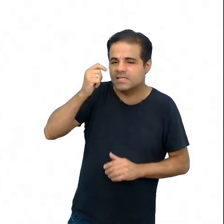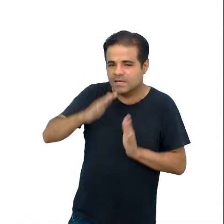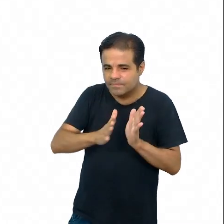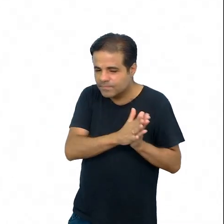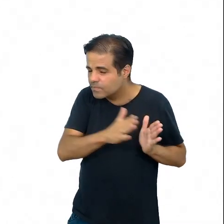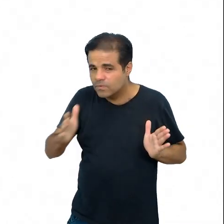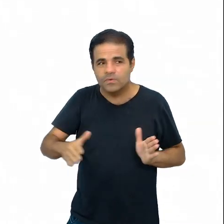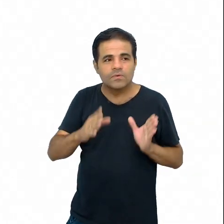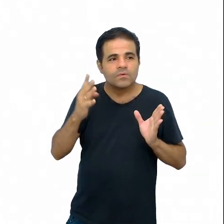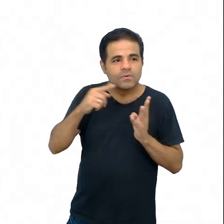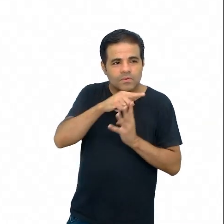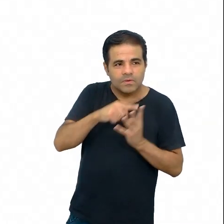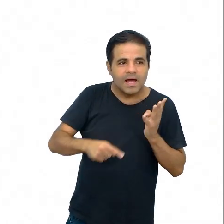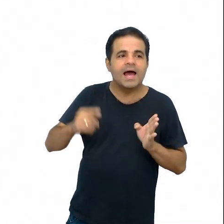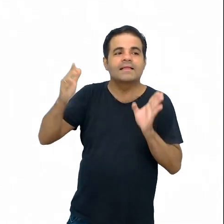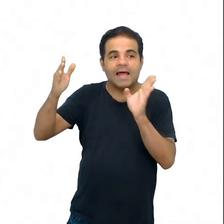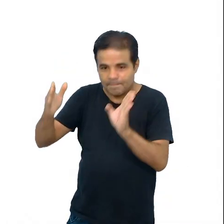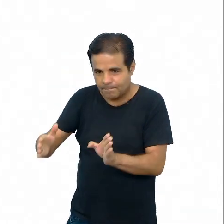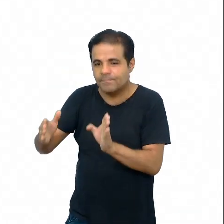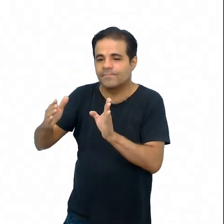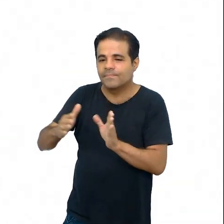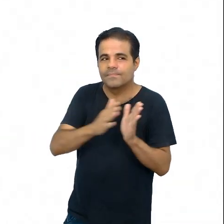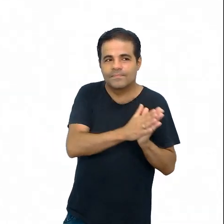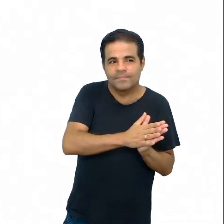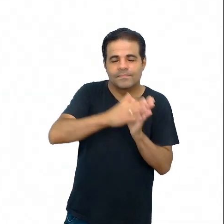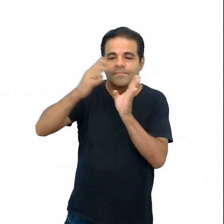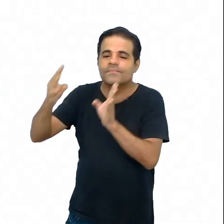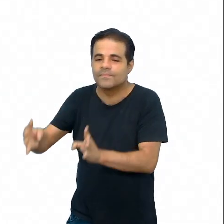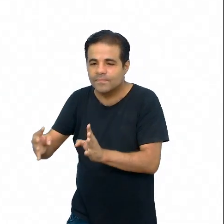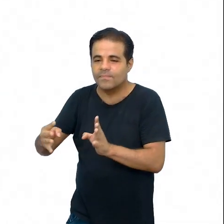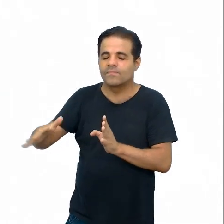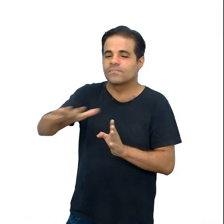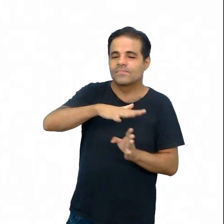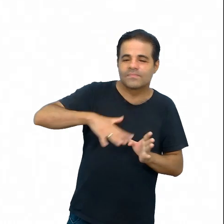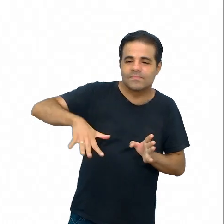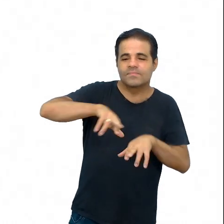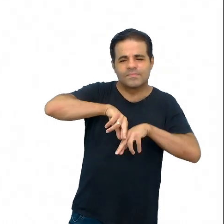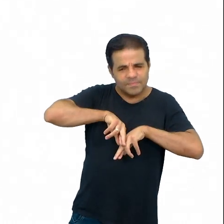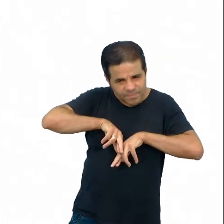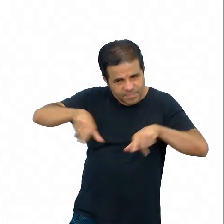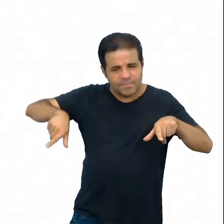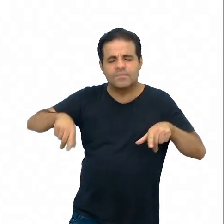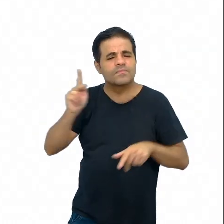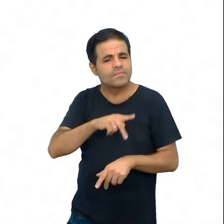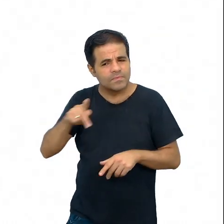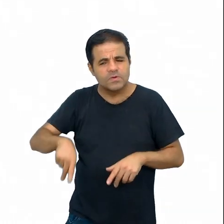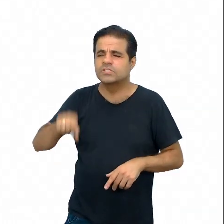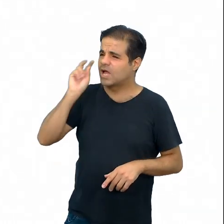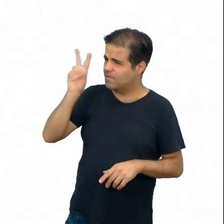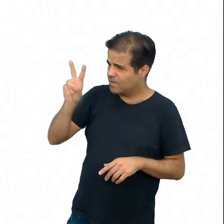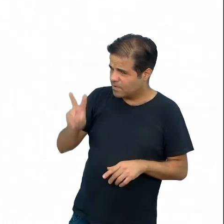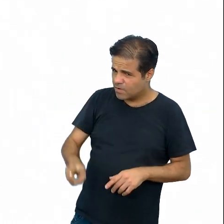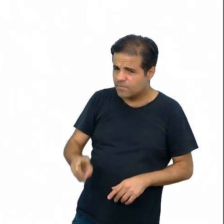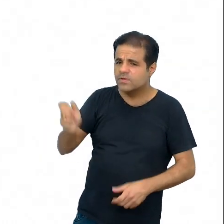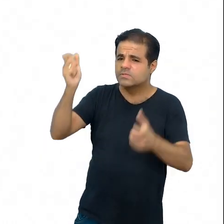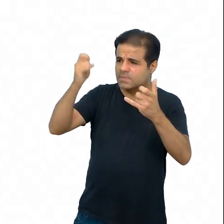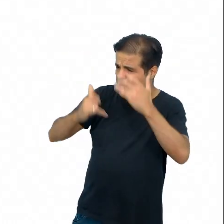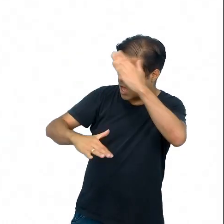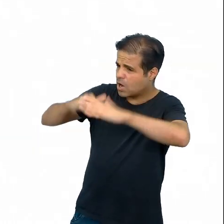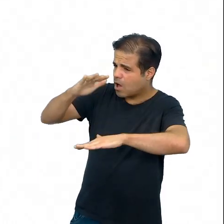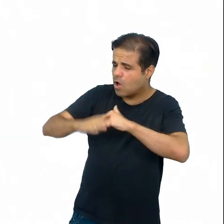quarta capa, que é um gênero também bastante diferente, onde poucos professores já ouviram falar, né, que são